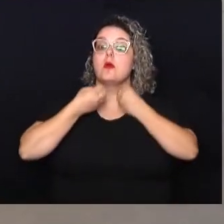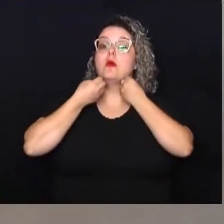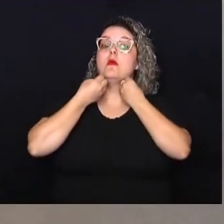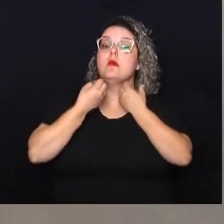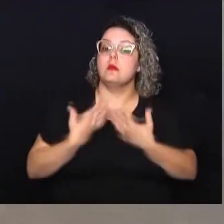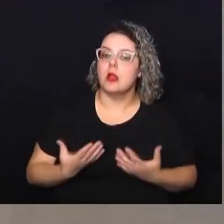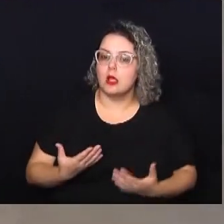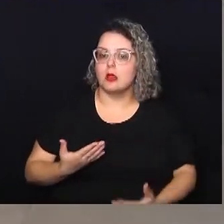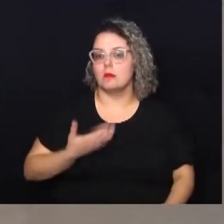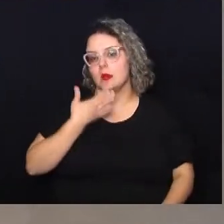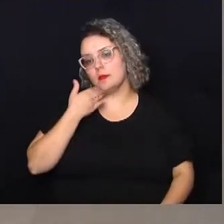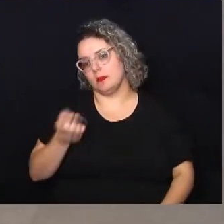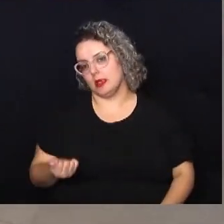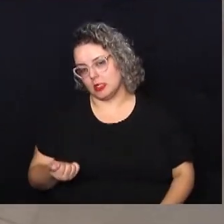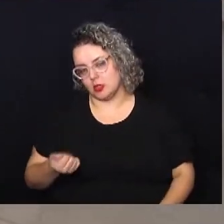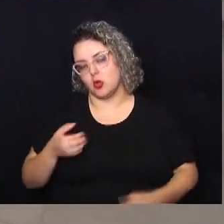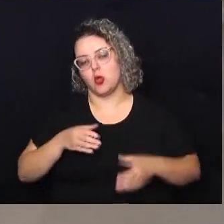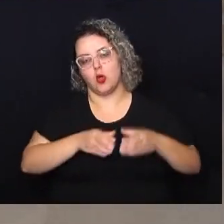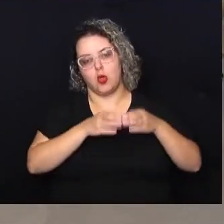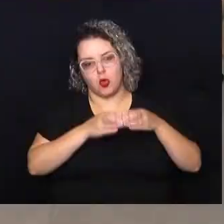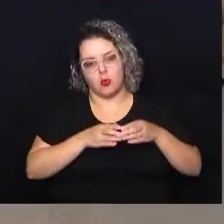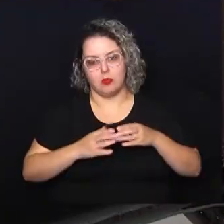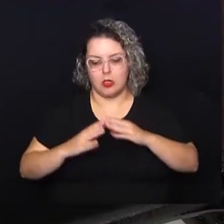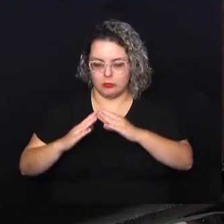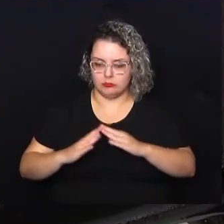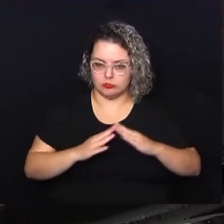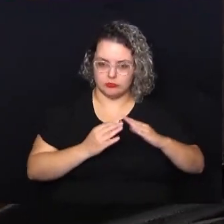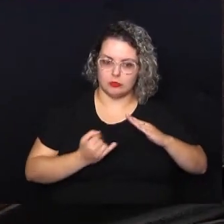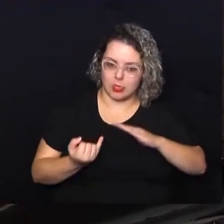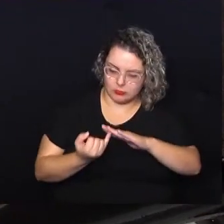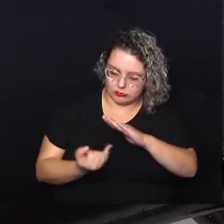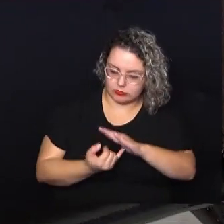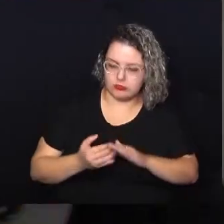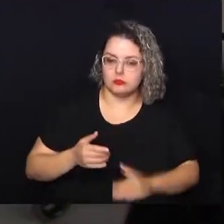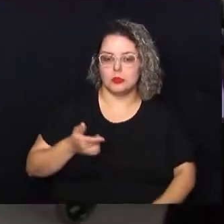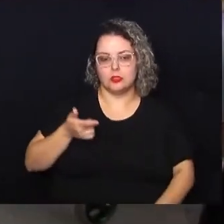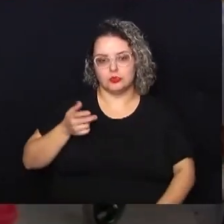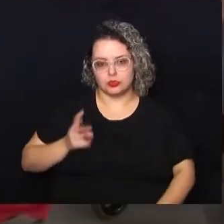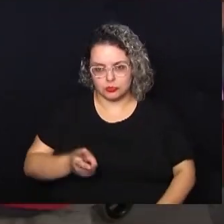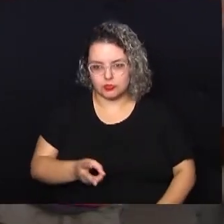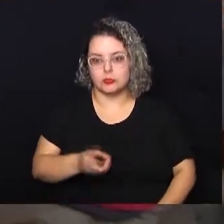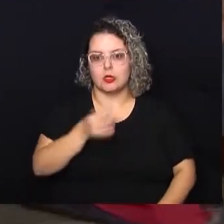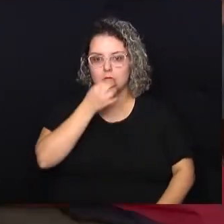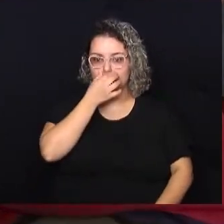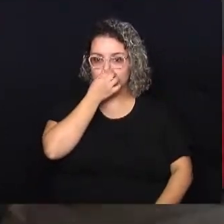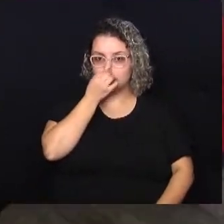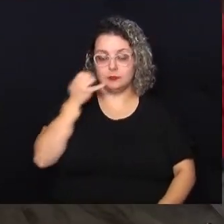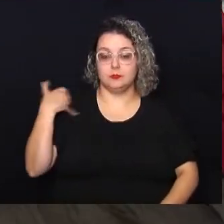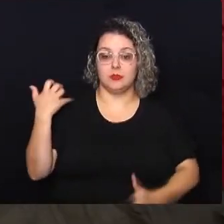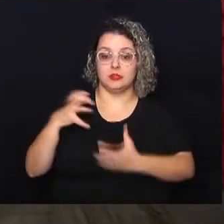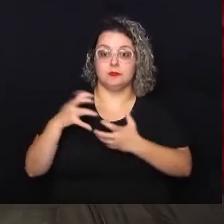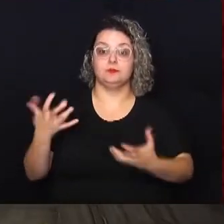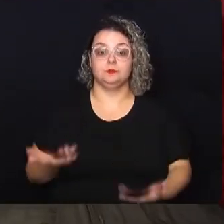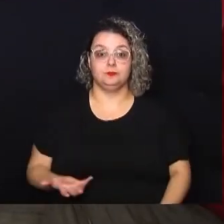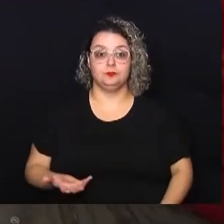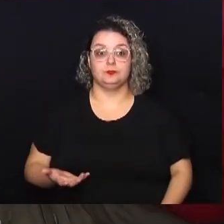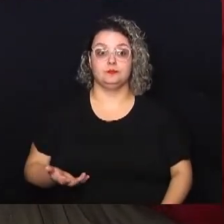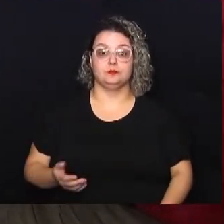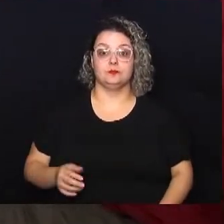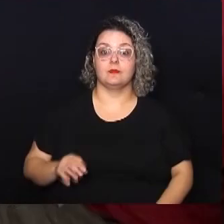melhor convivência entre os residentes de instituições de longa permanência para idosos, as